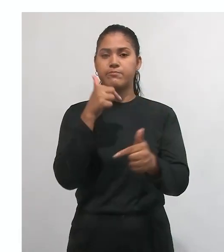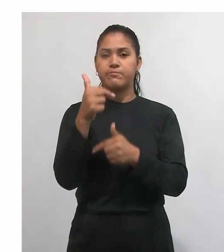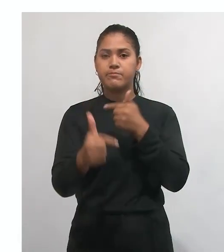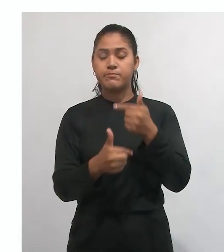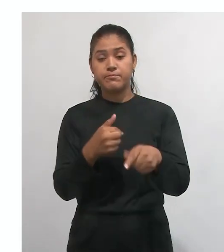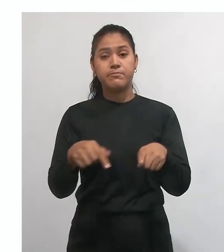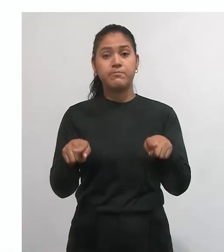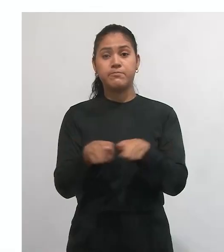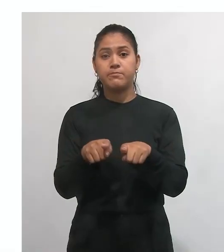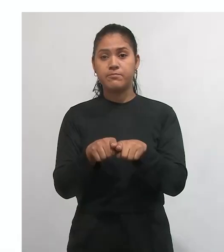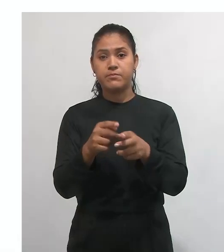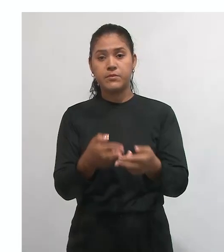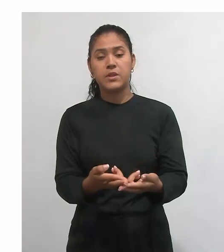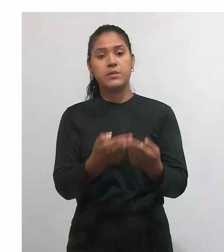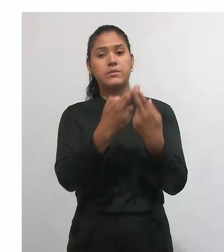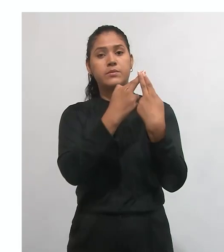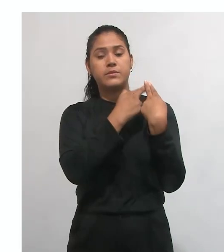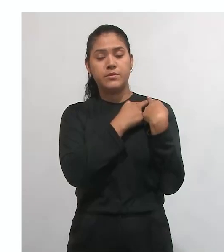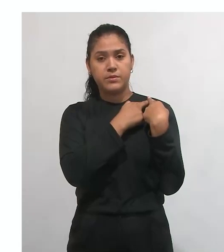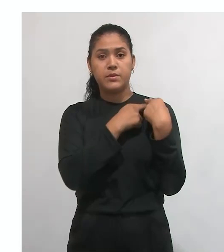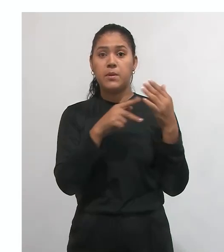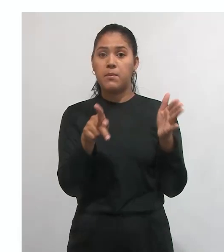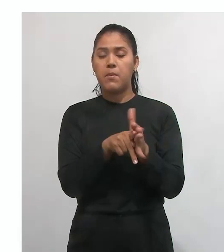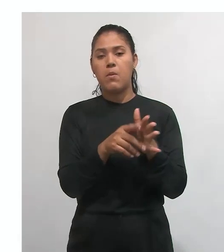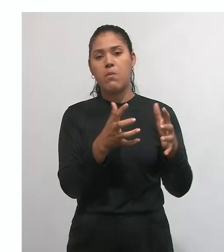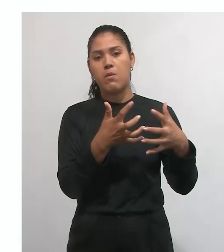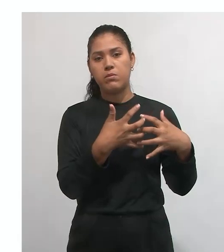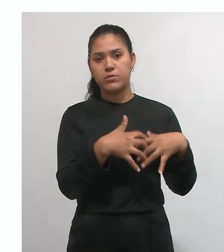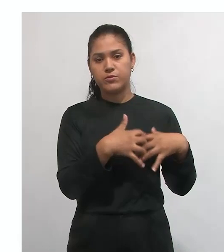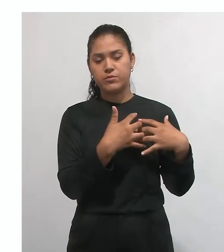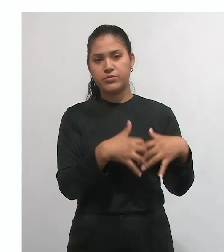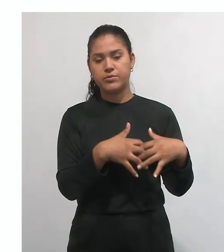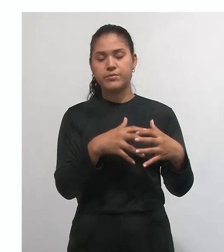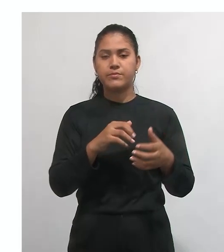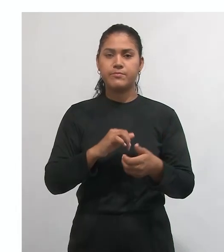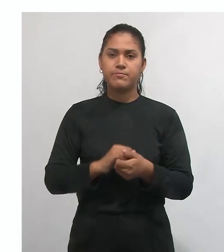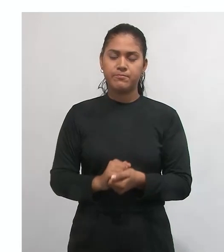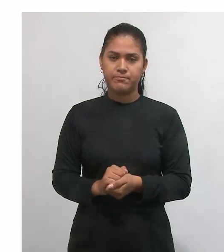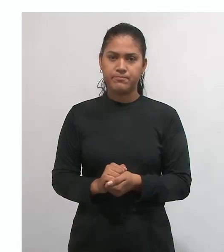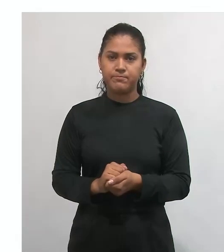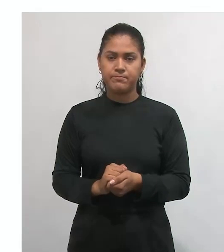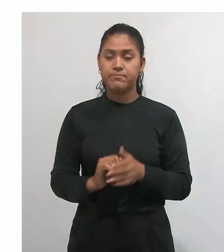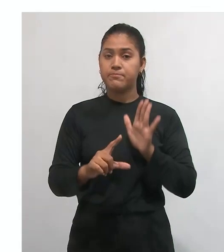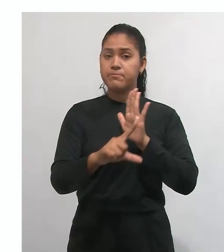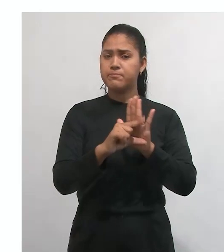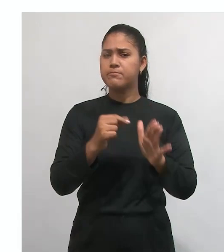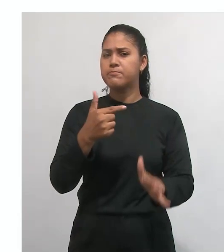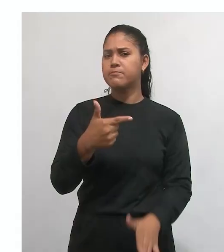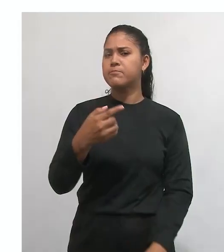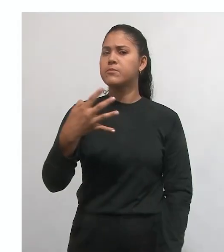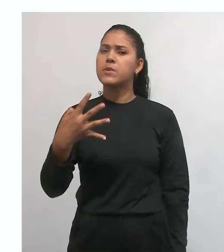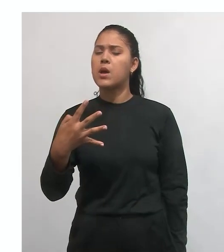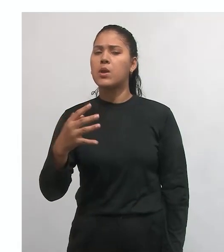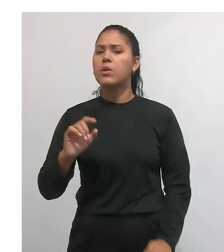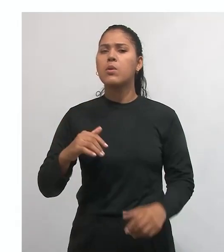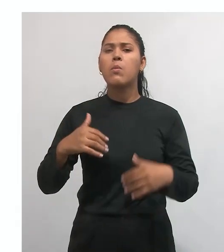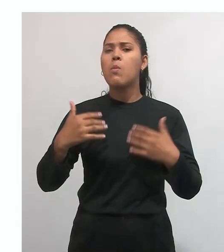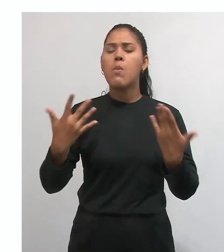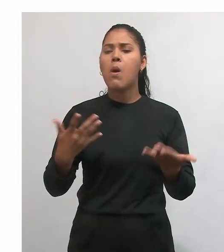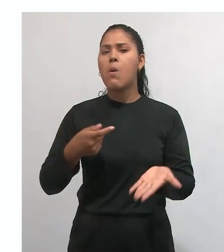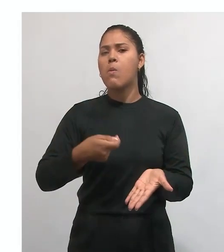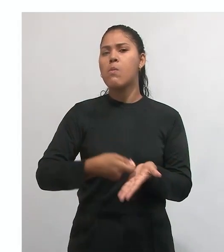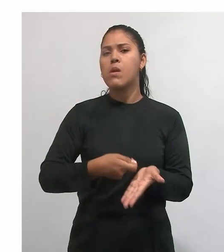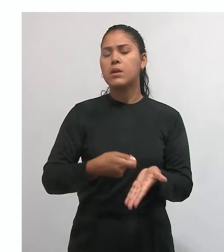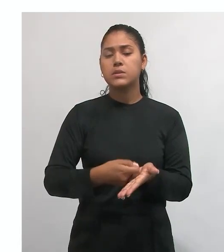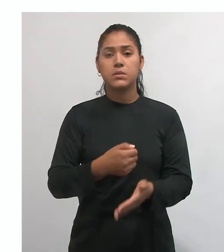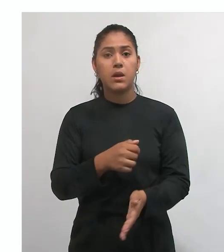trabalho sobre a responsabilidade da concedente. O artigo 24. E o que compete a